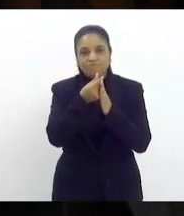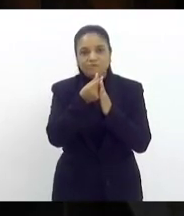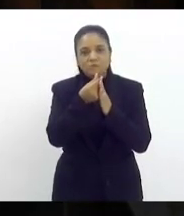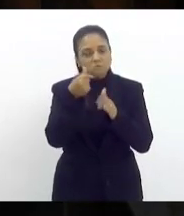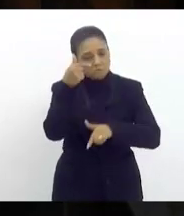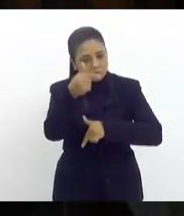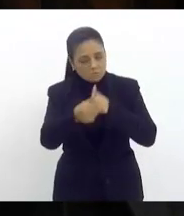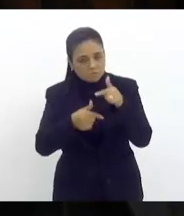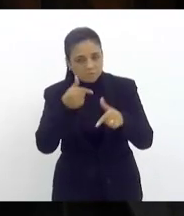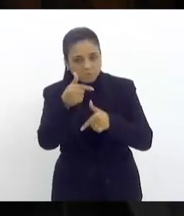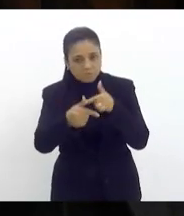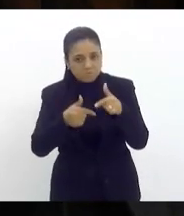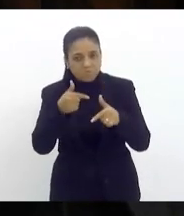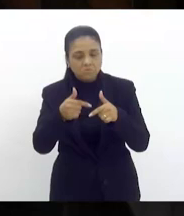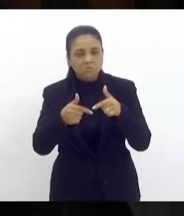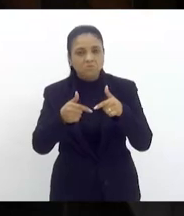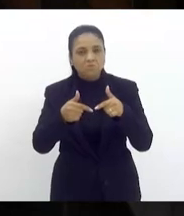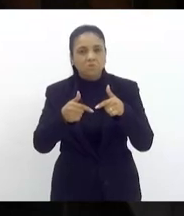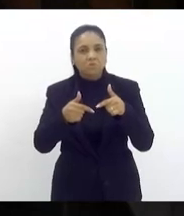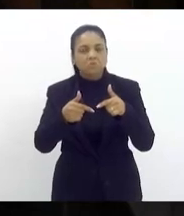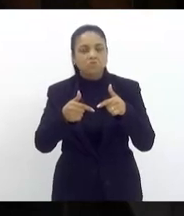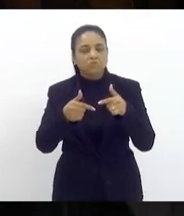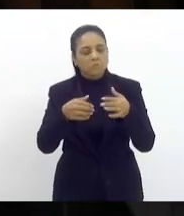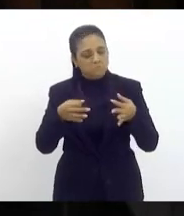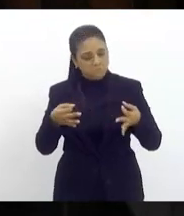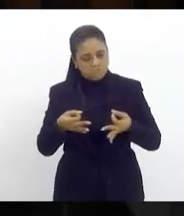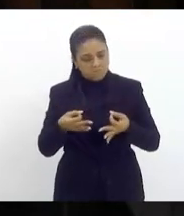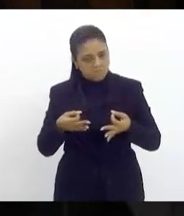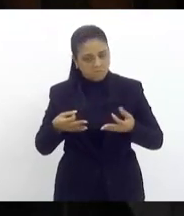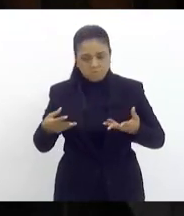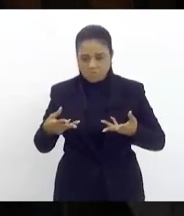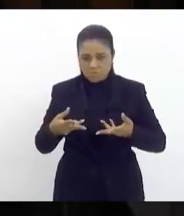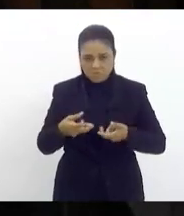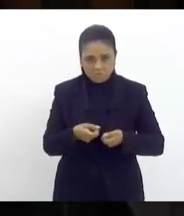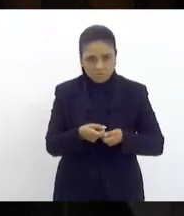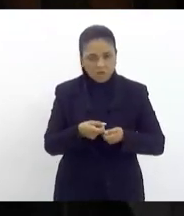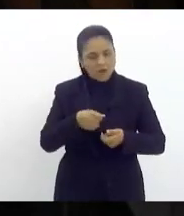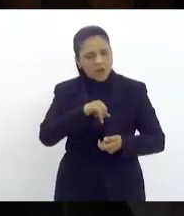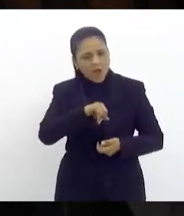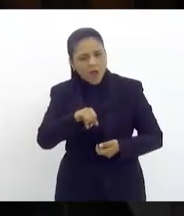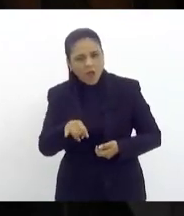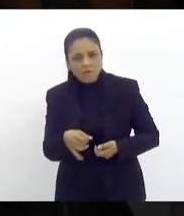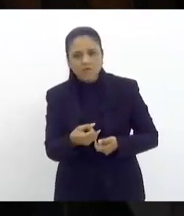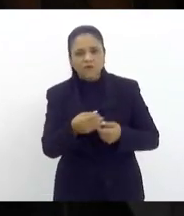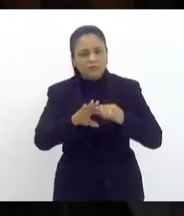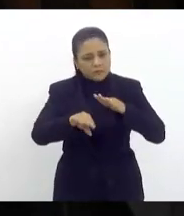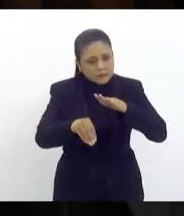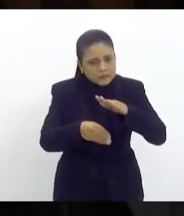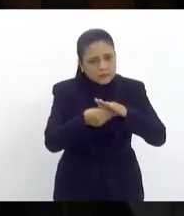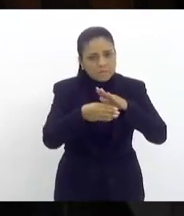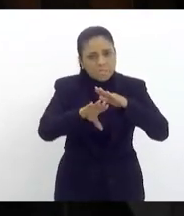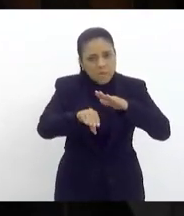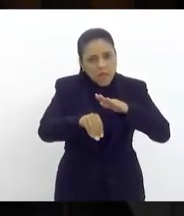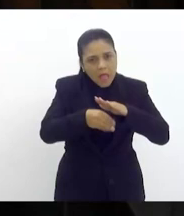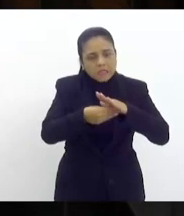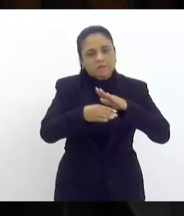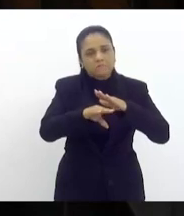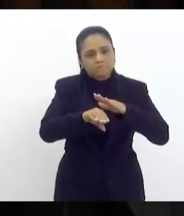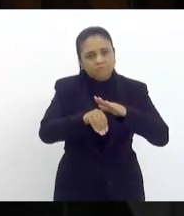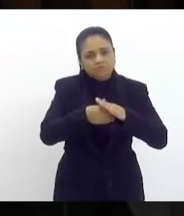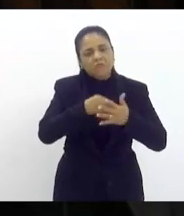procurando aproveitar o máximo de emendas possíveis.